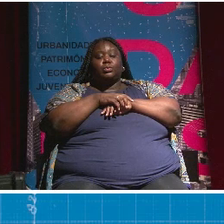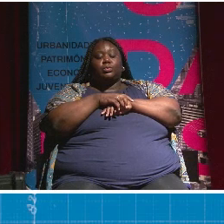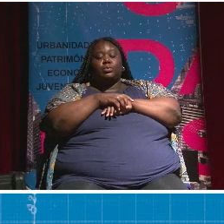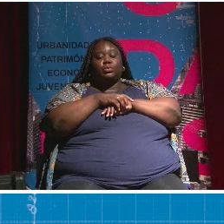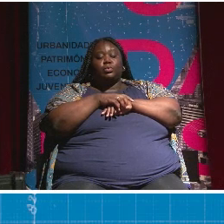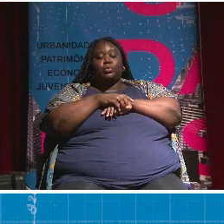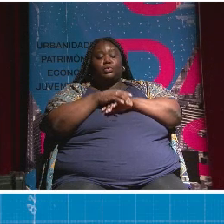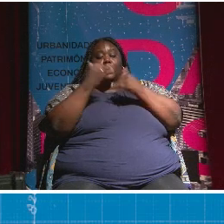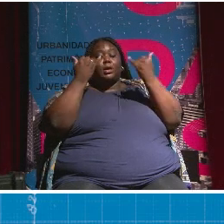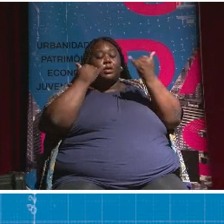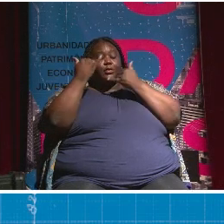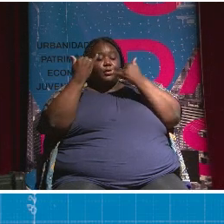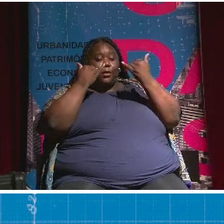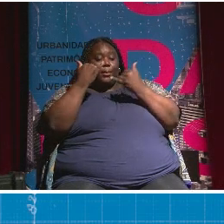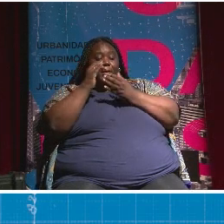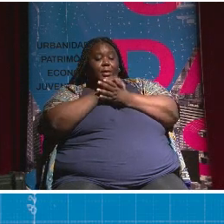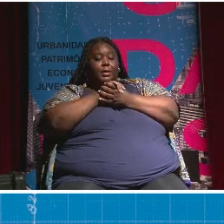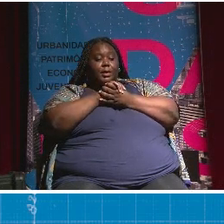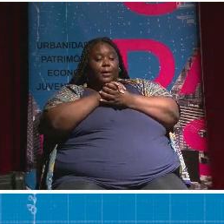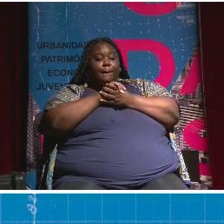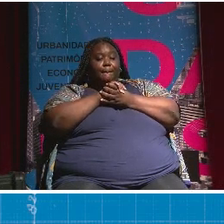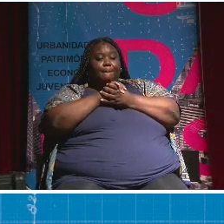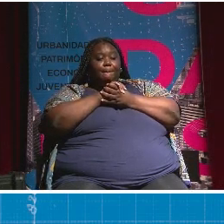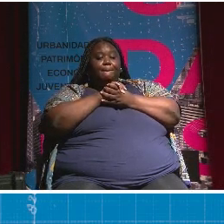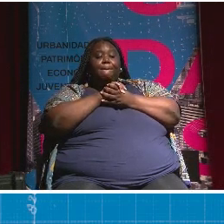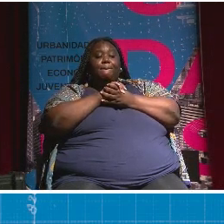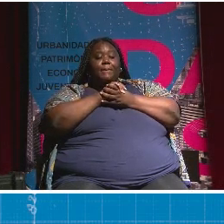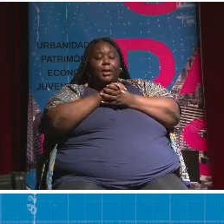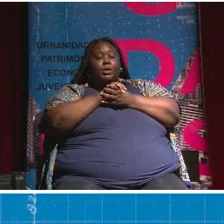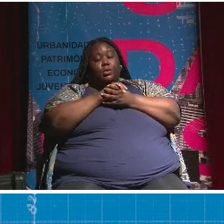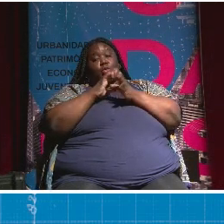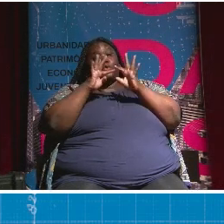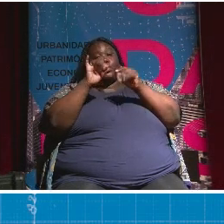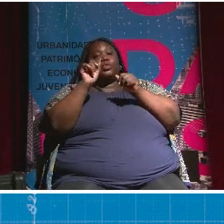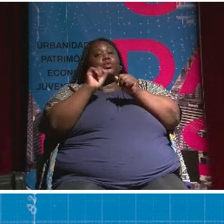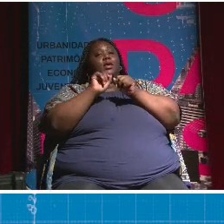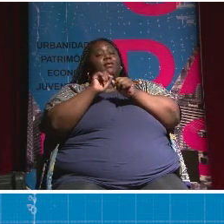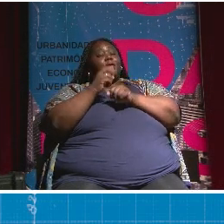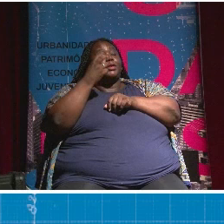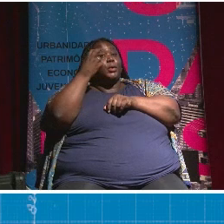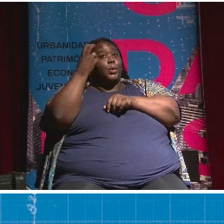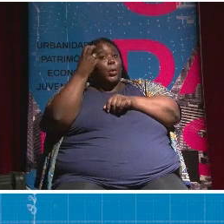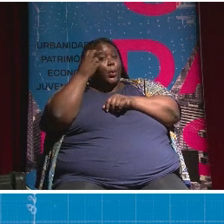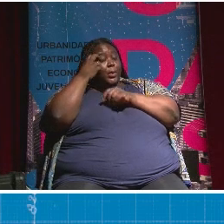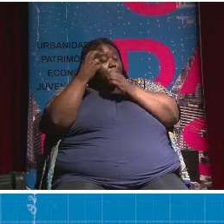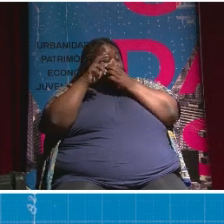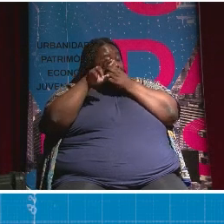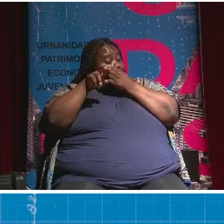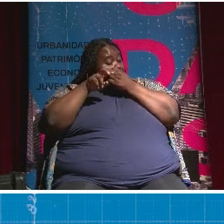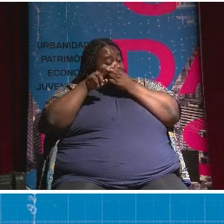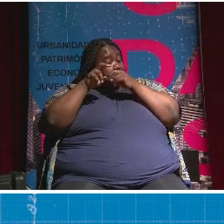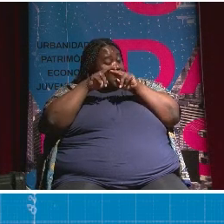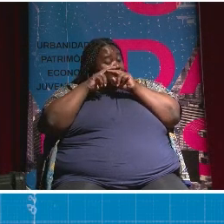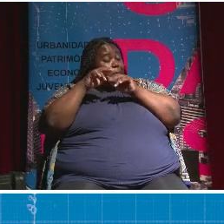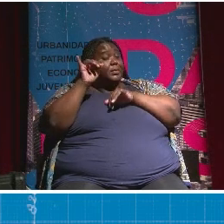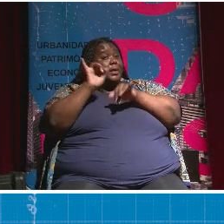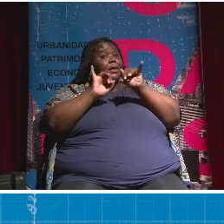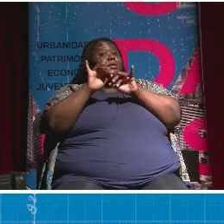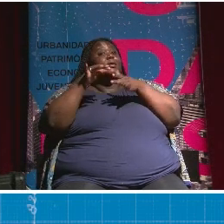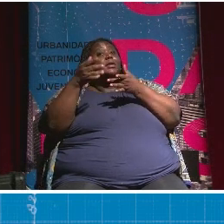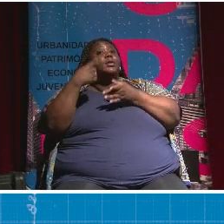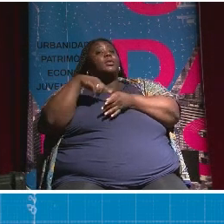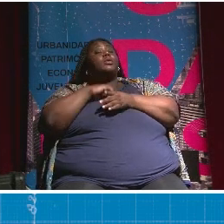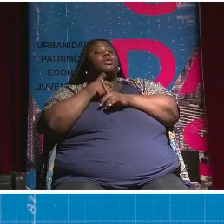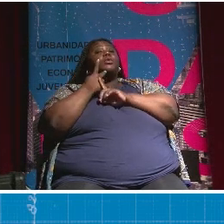dados, dessas informações, dessa produção de conhecimento por meio da ciência. E, nesse sentido, a gente procura, de alguma